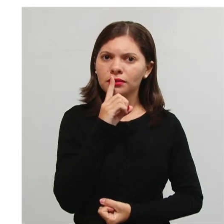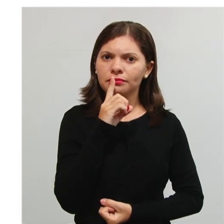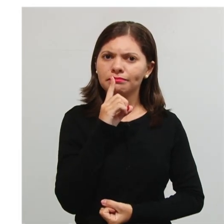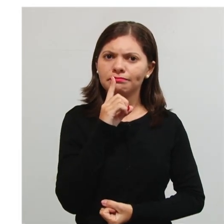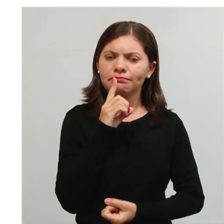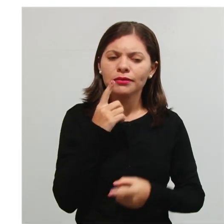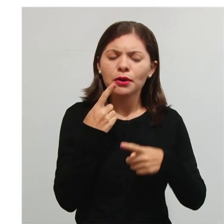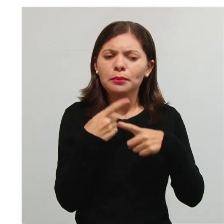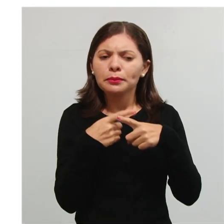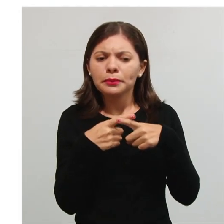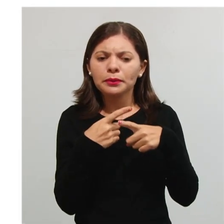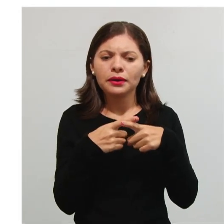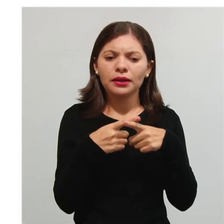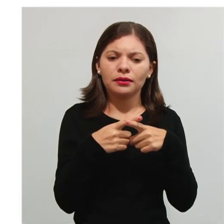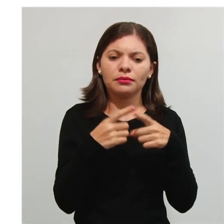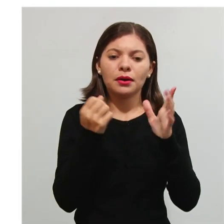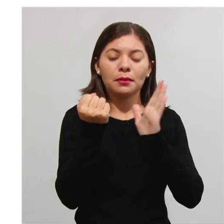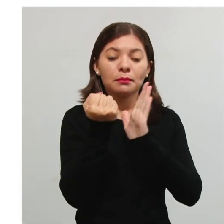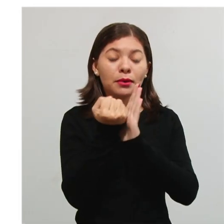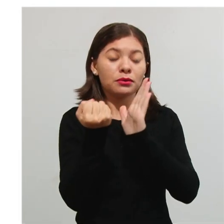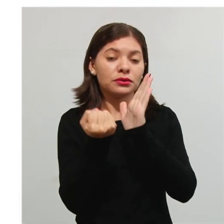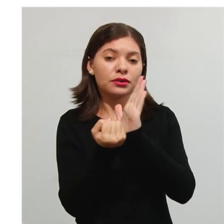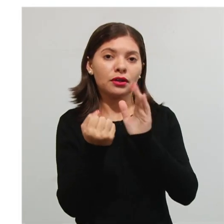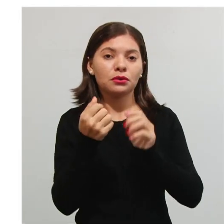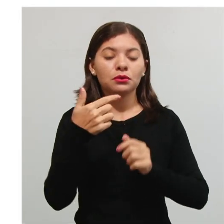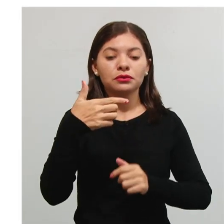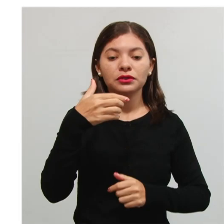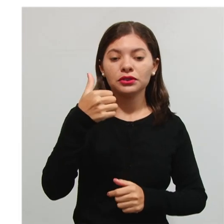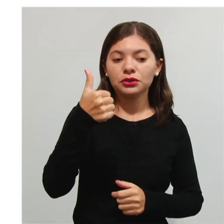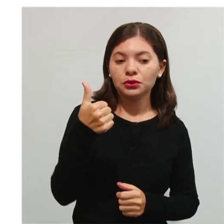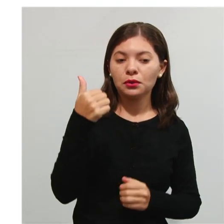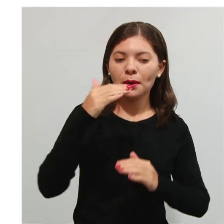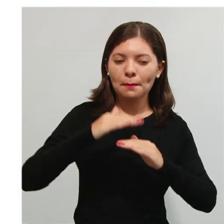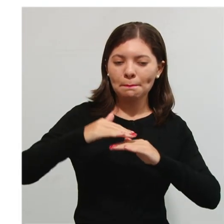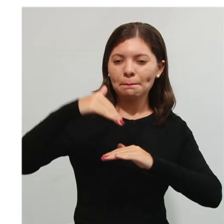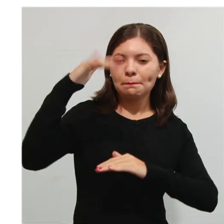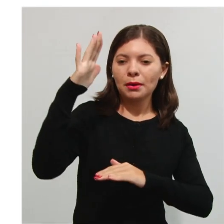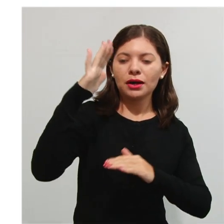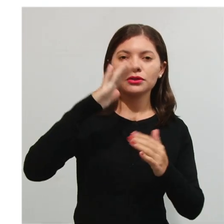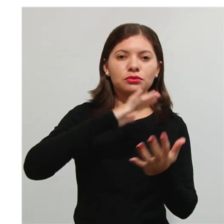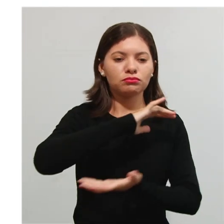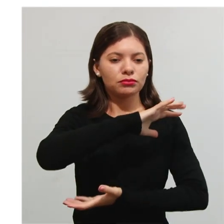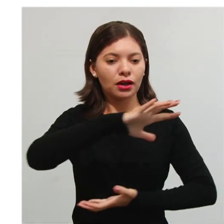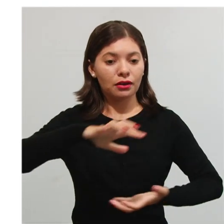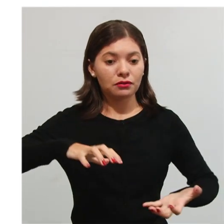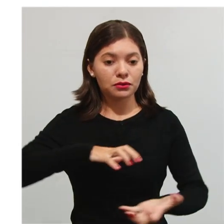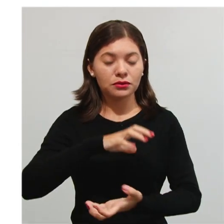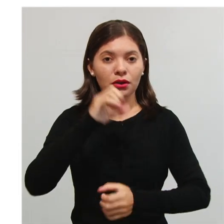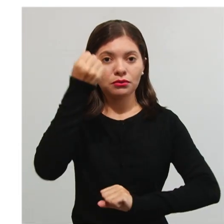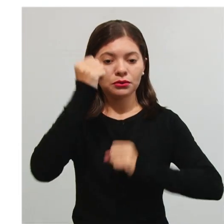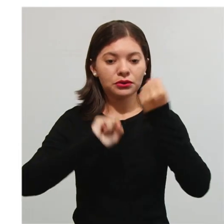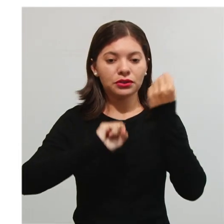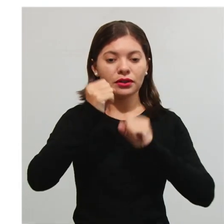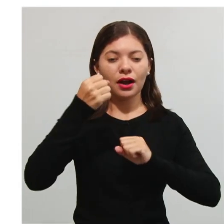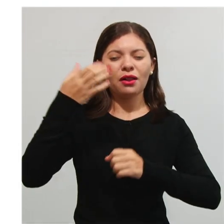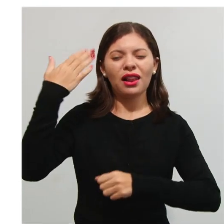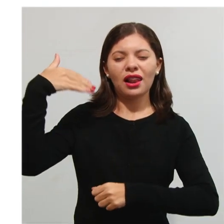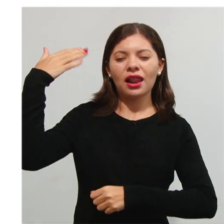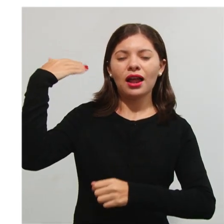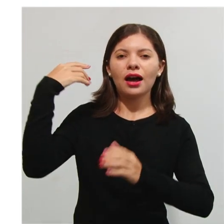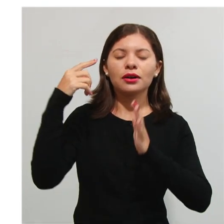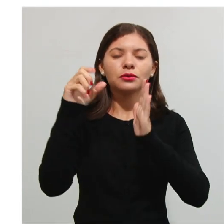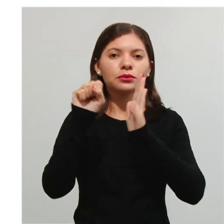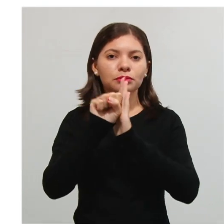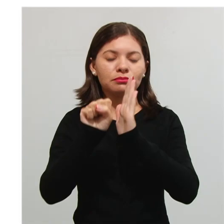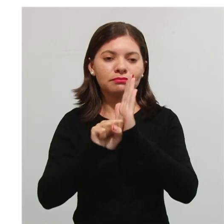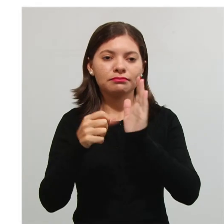silenciosa, que será para o século XXI mais do que a Revolução Industrial foi para o século XX. Olha